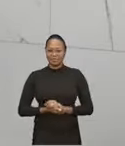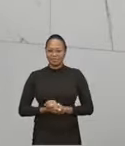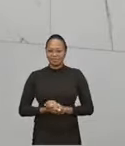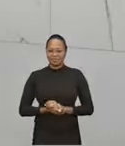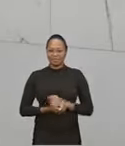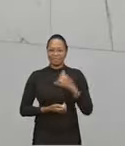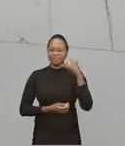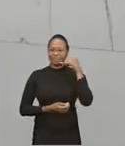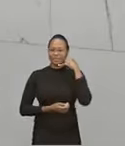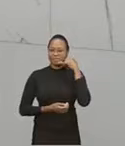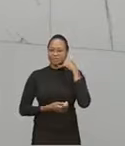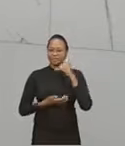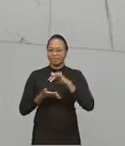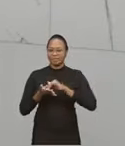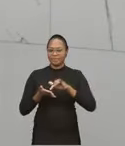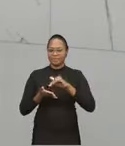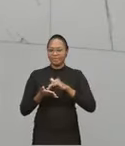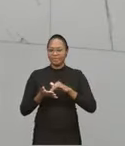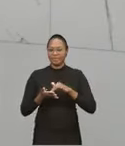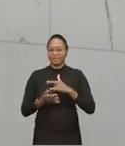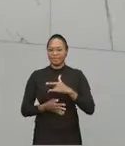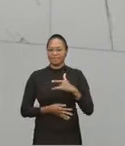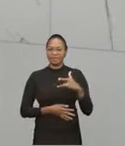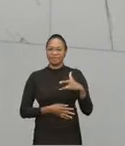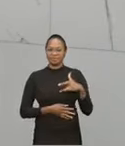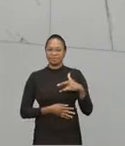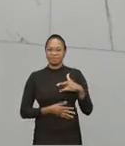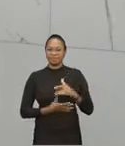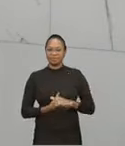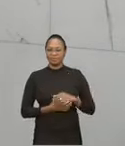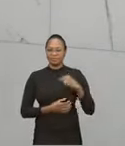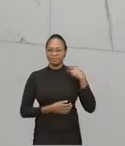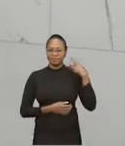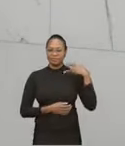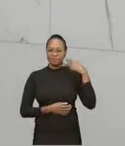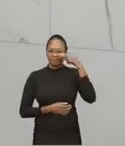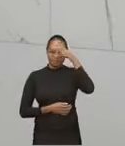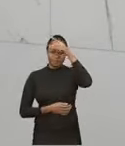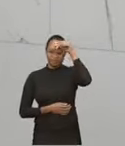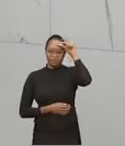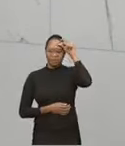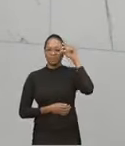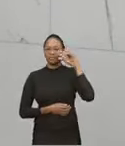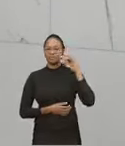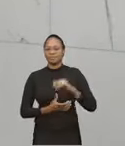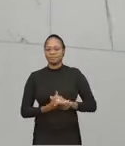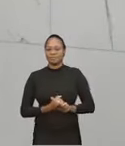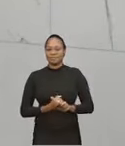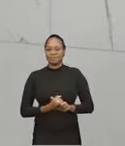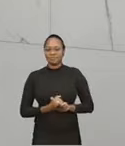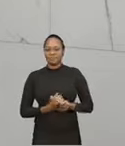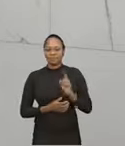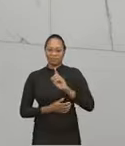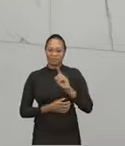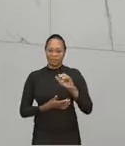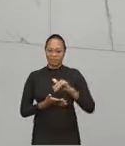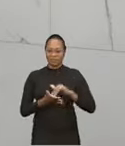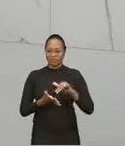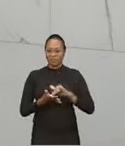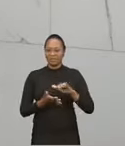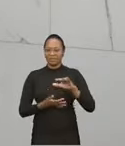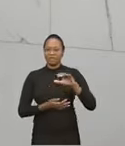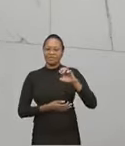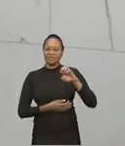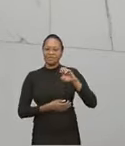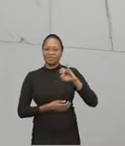o secretário de saúde e vereador licenciado Elias Natan, para fazer o pagamento dos funcionários da